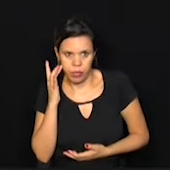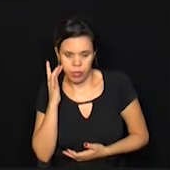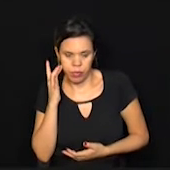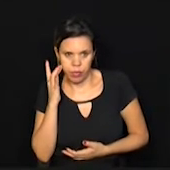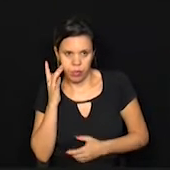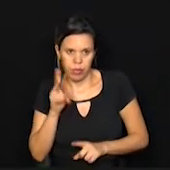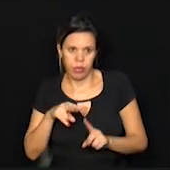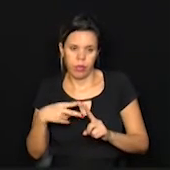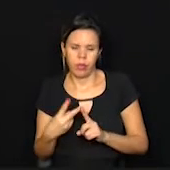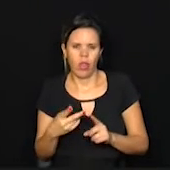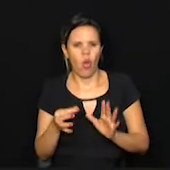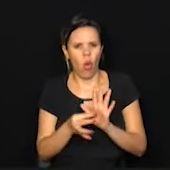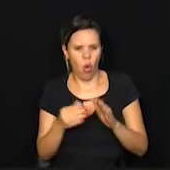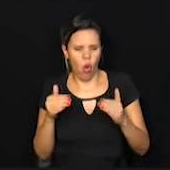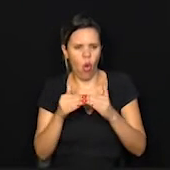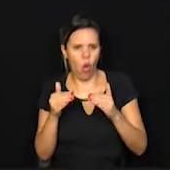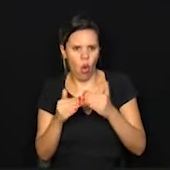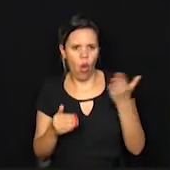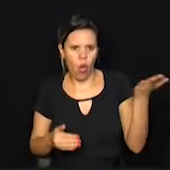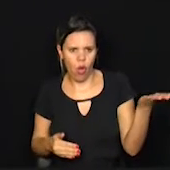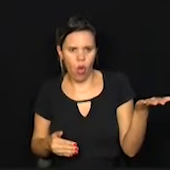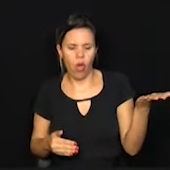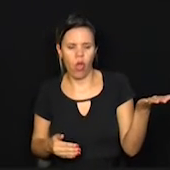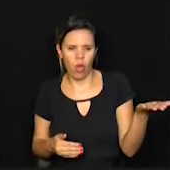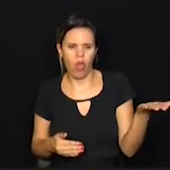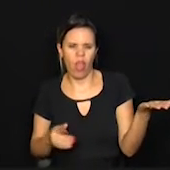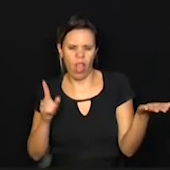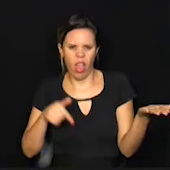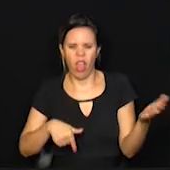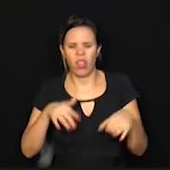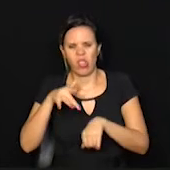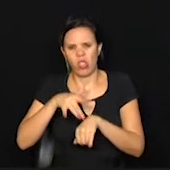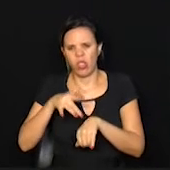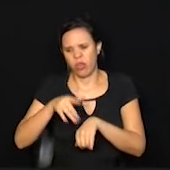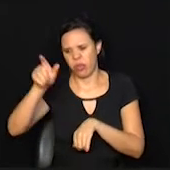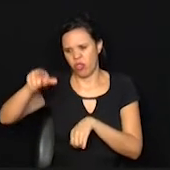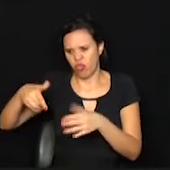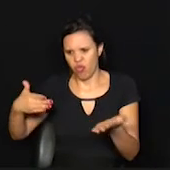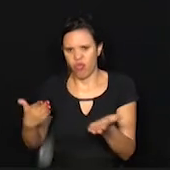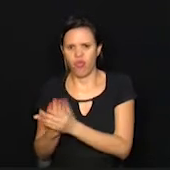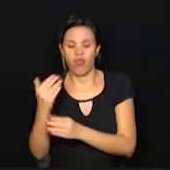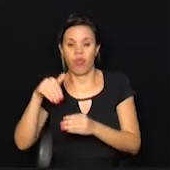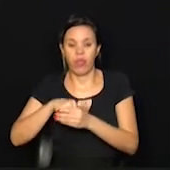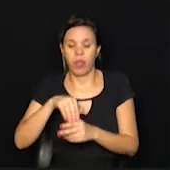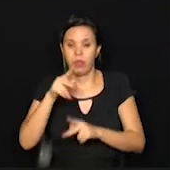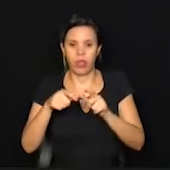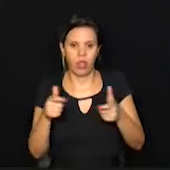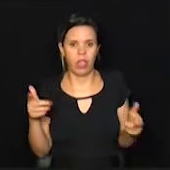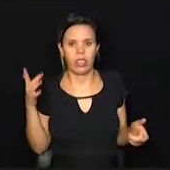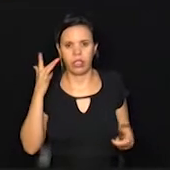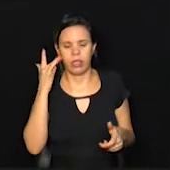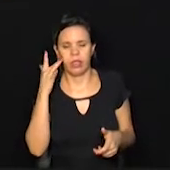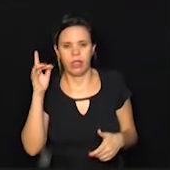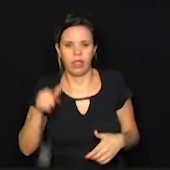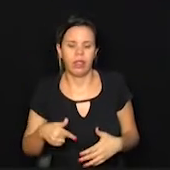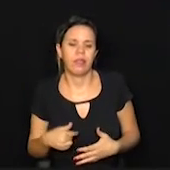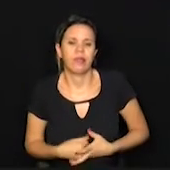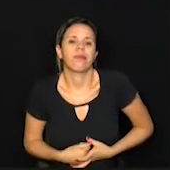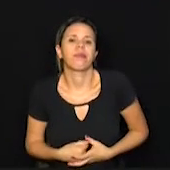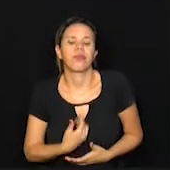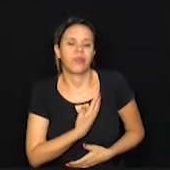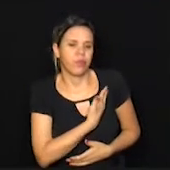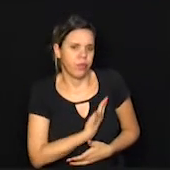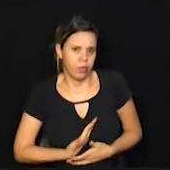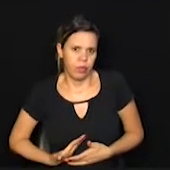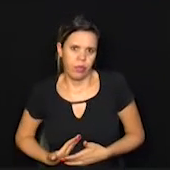é uma é uma coisa contigo é um é um escândalo o cara ser eleito pelo voto popular e achar admissível um